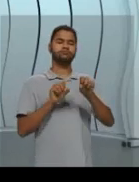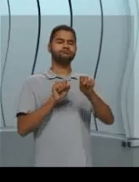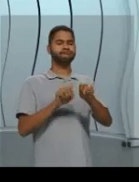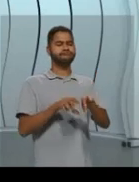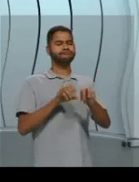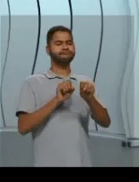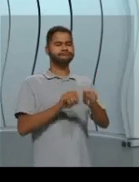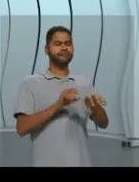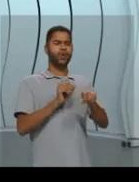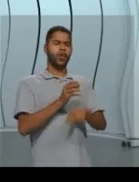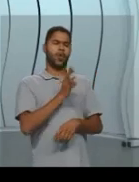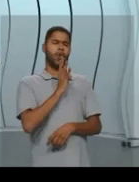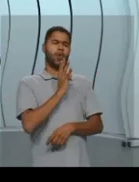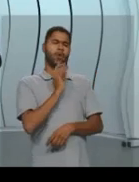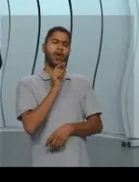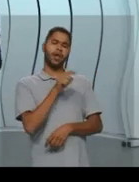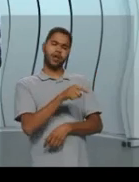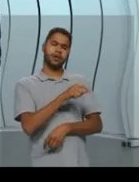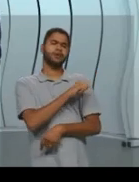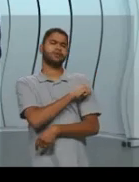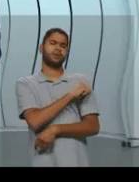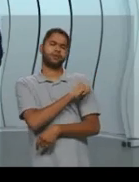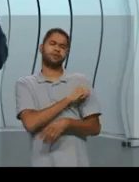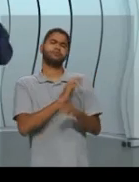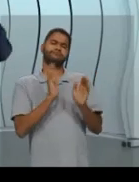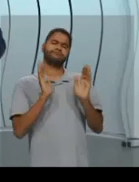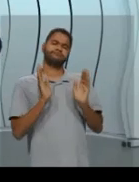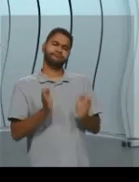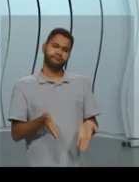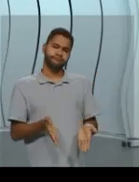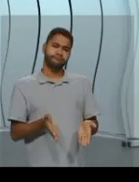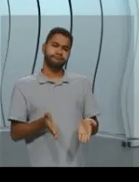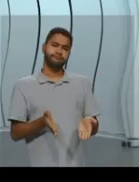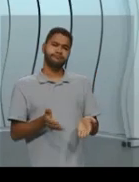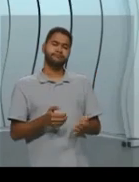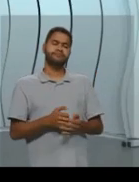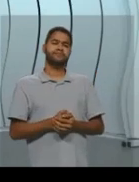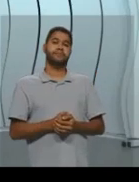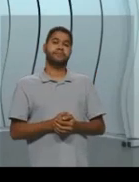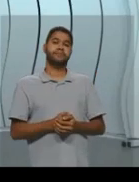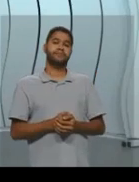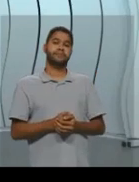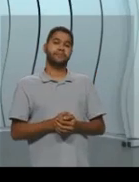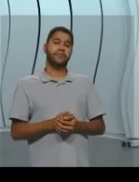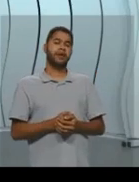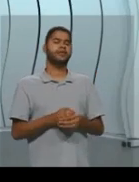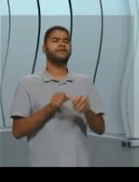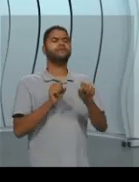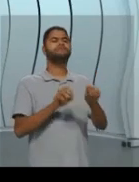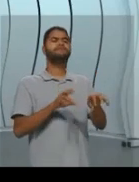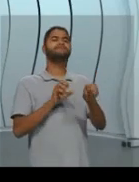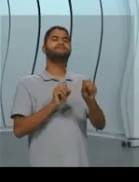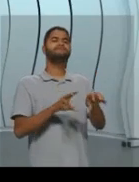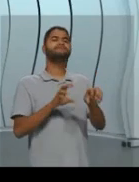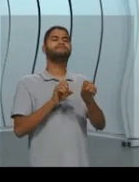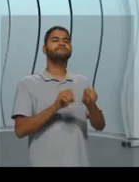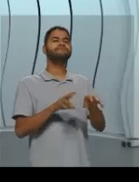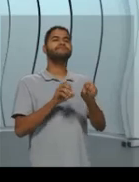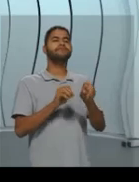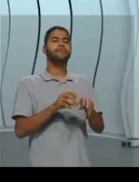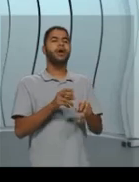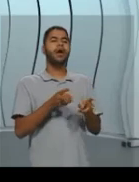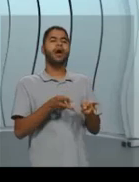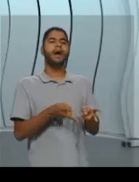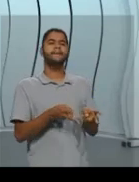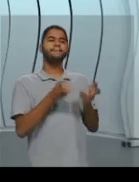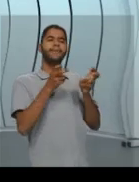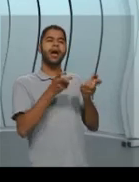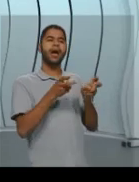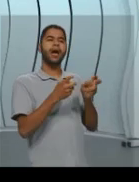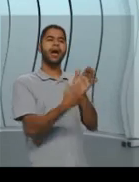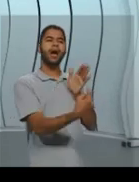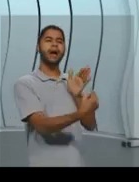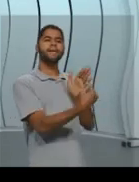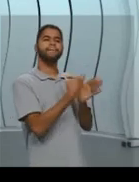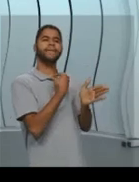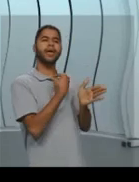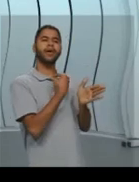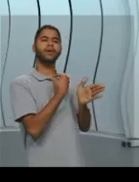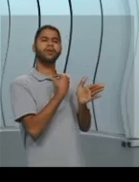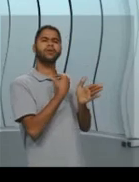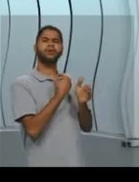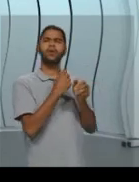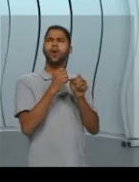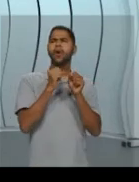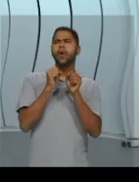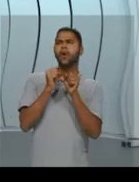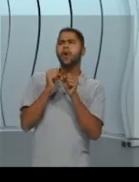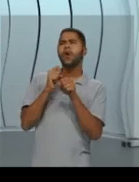ela conhece aquele aluno dela, né? Então, ela estava dando aula e ela notou que a hora que ele perguntou: